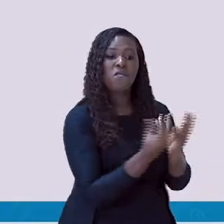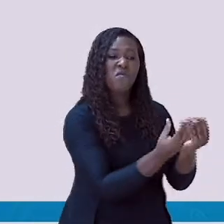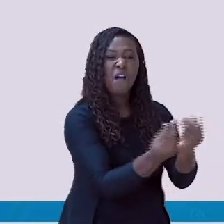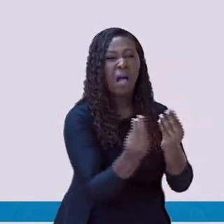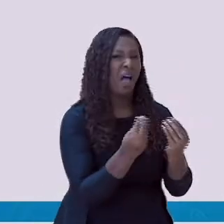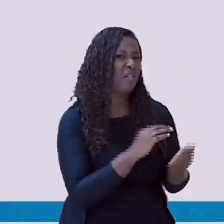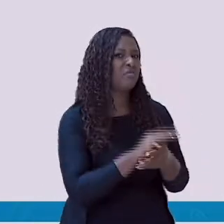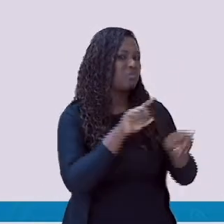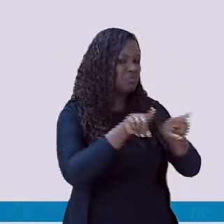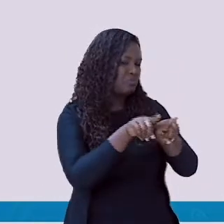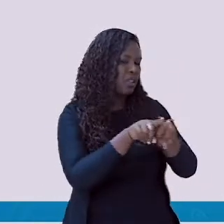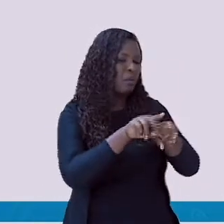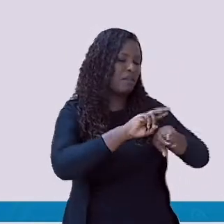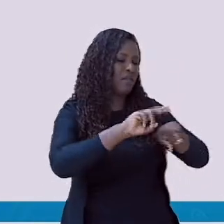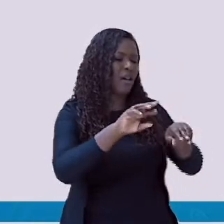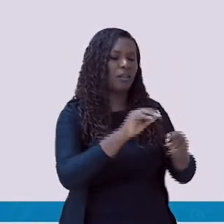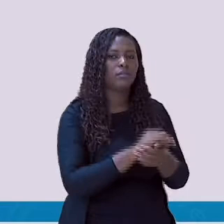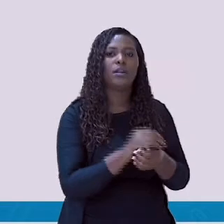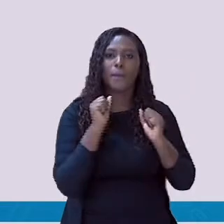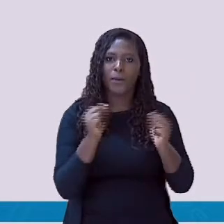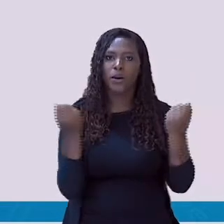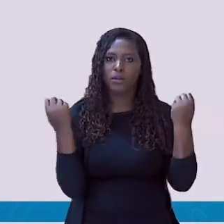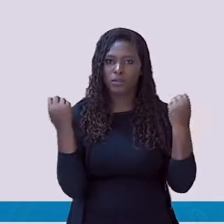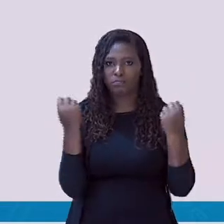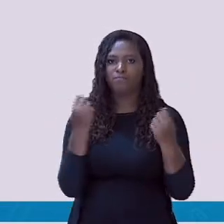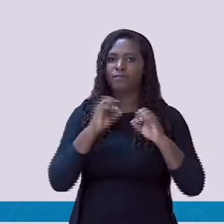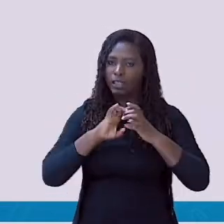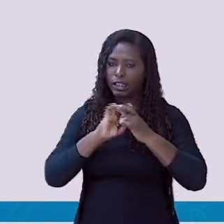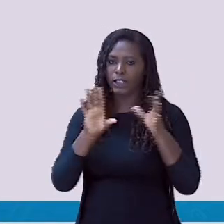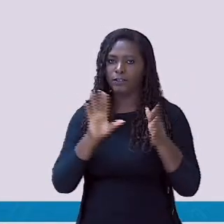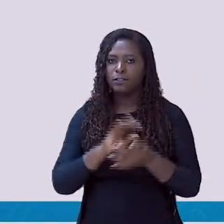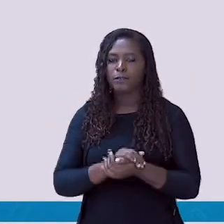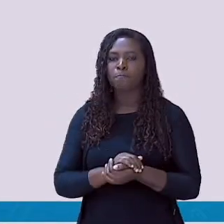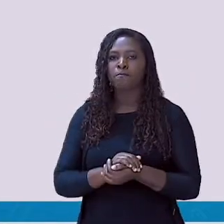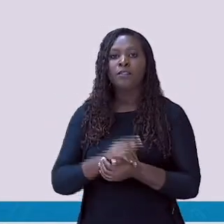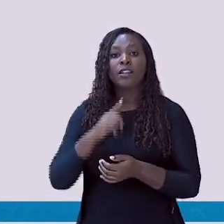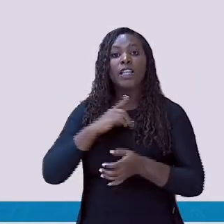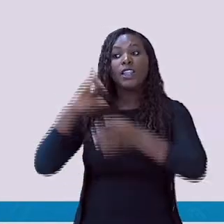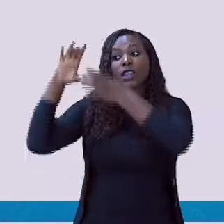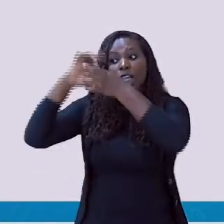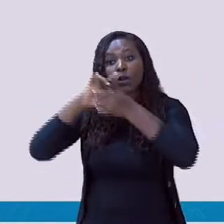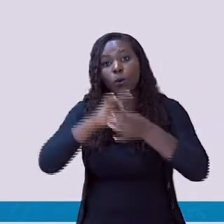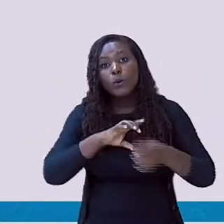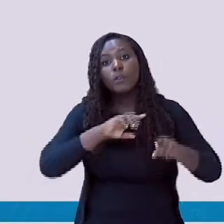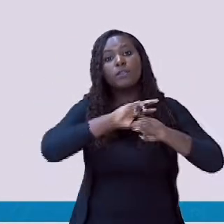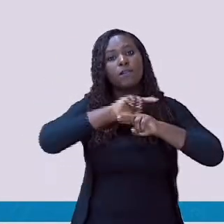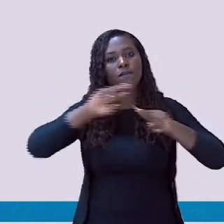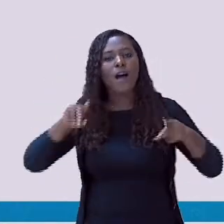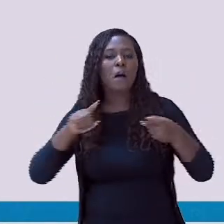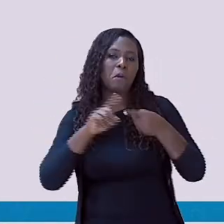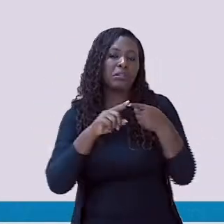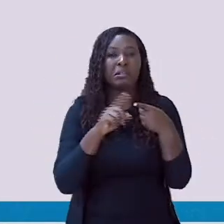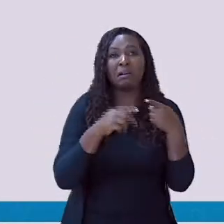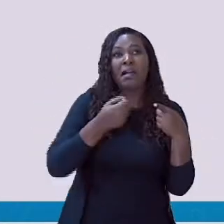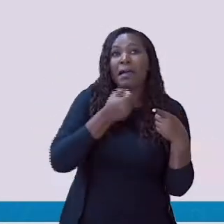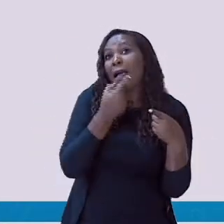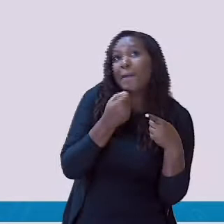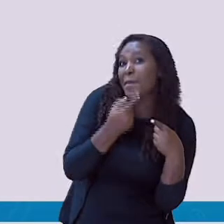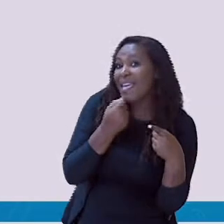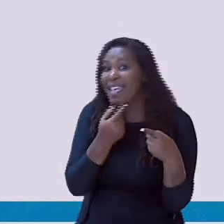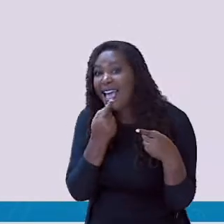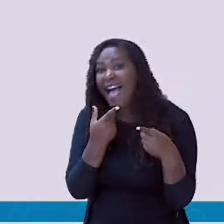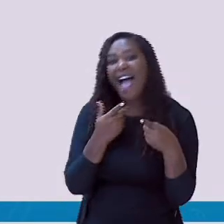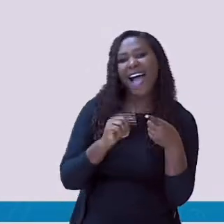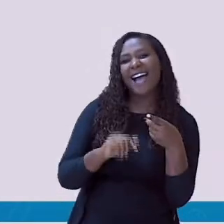jornalística tem vários contextos. Ela pode ser uma entrevista jornalística de humor, um programa de humor, né?